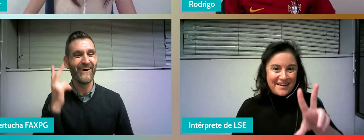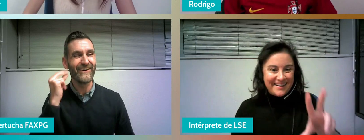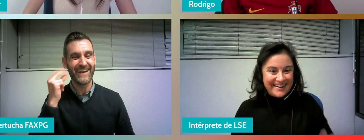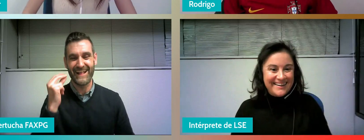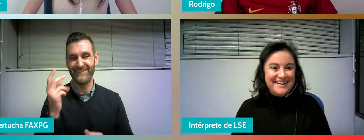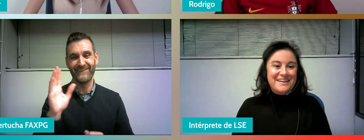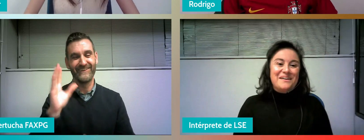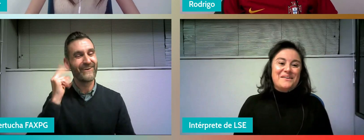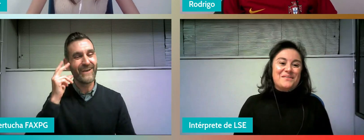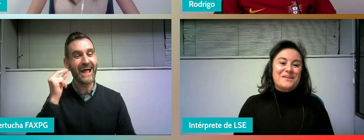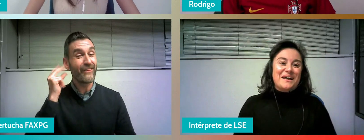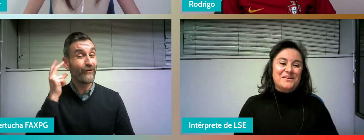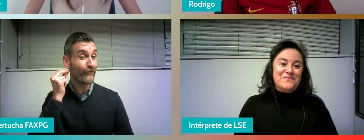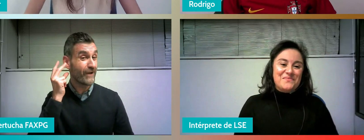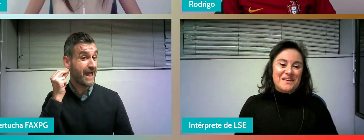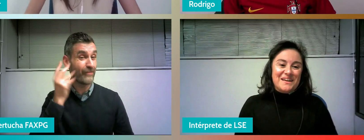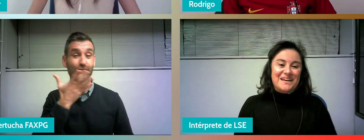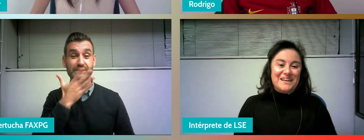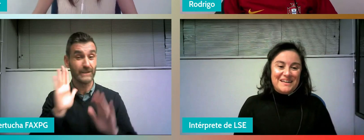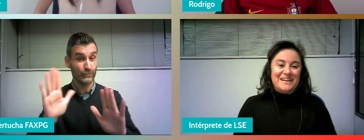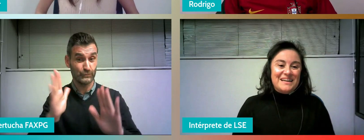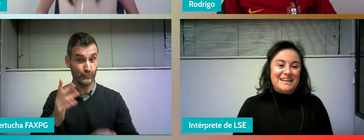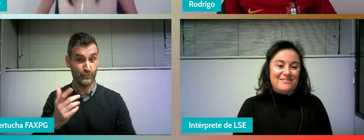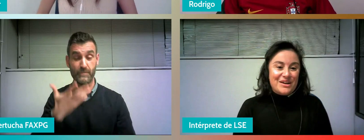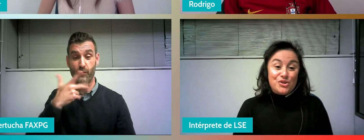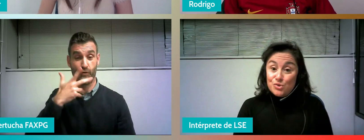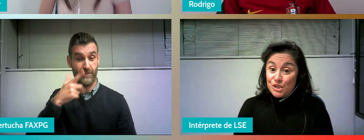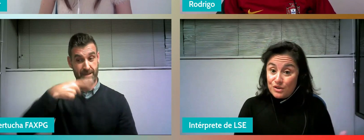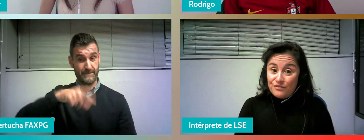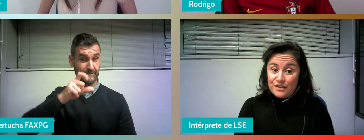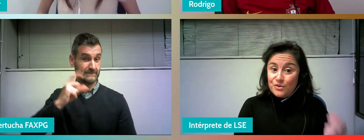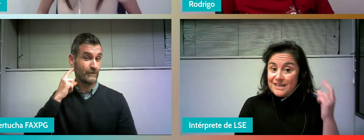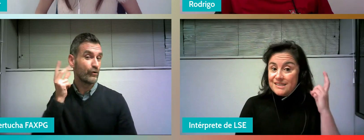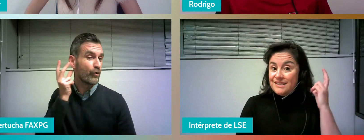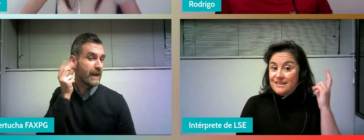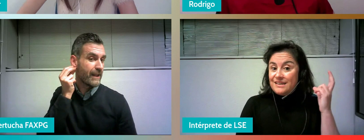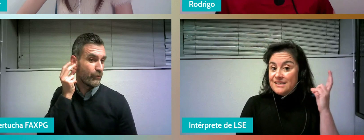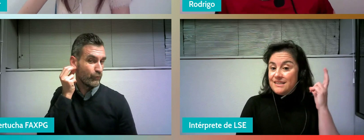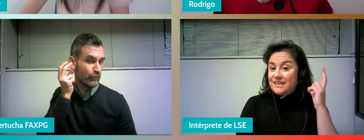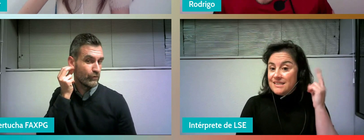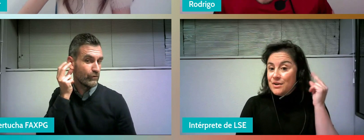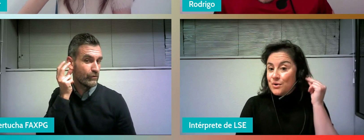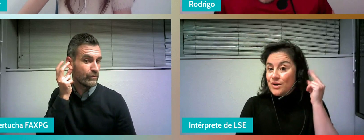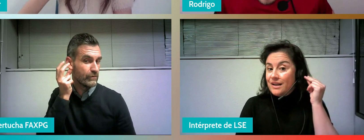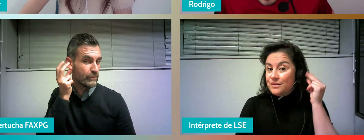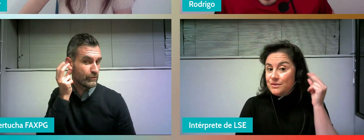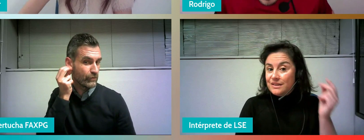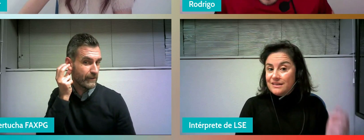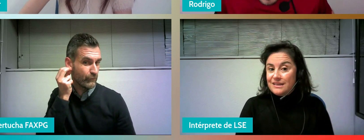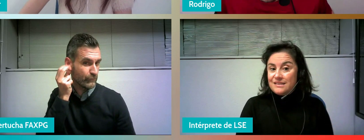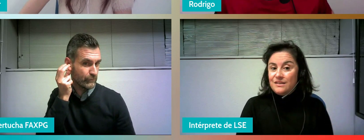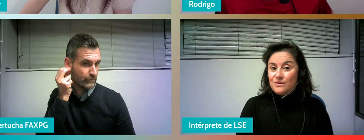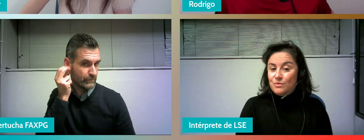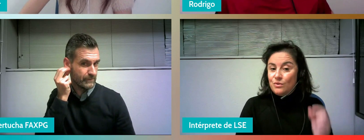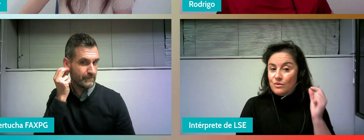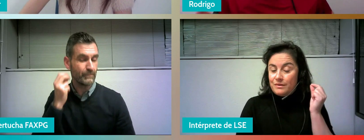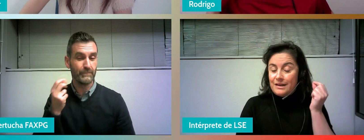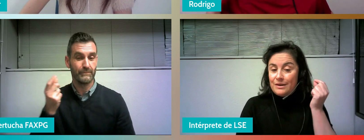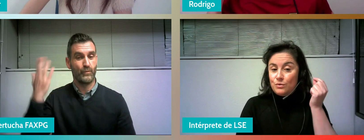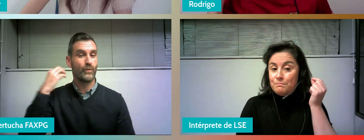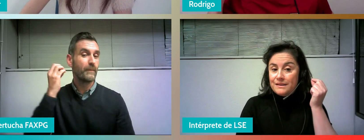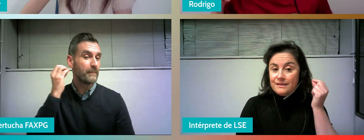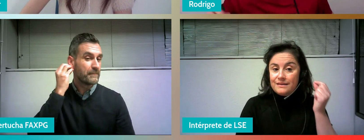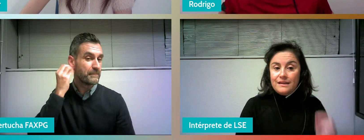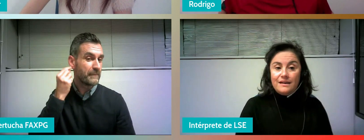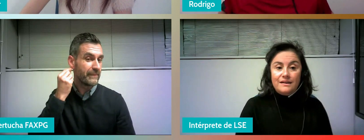propósito? Ronaldo. Bueno, seu sino de feito é assim, Cristiano Ronaldo, assim como